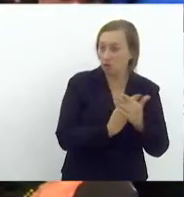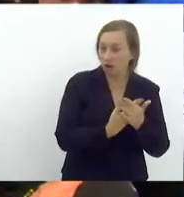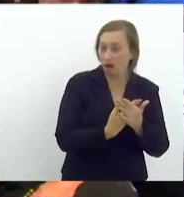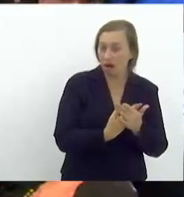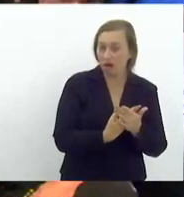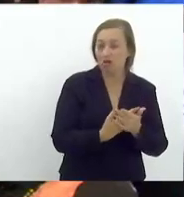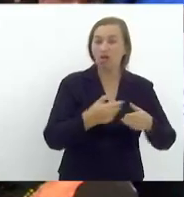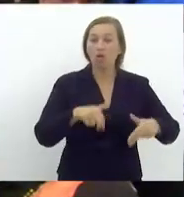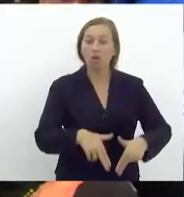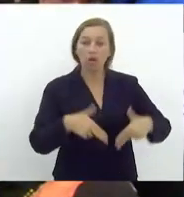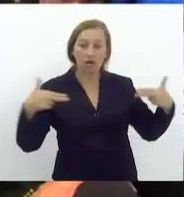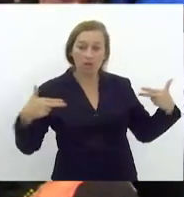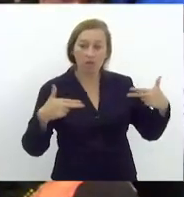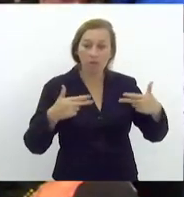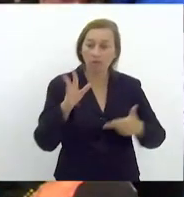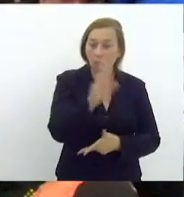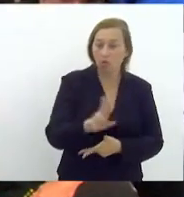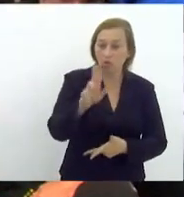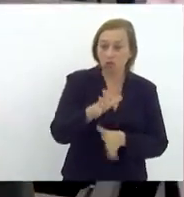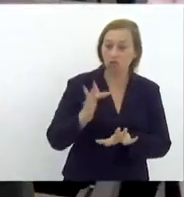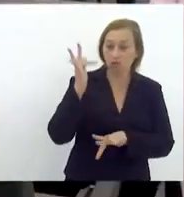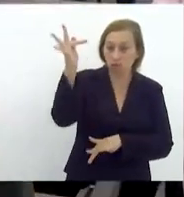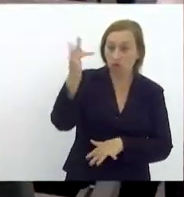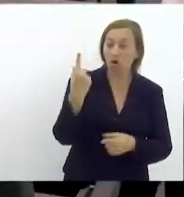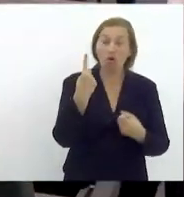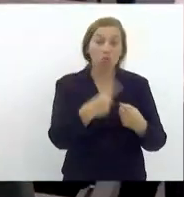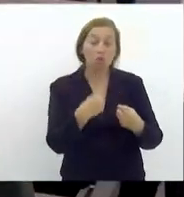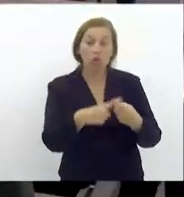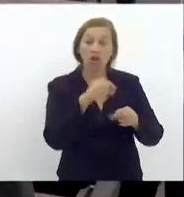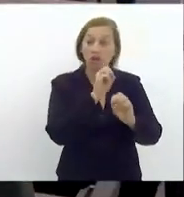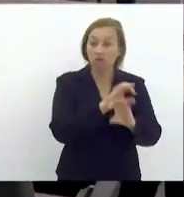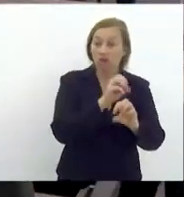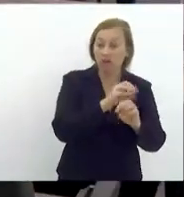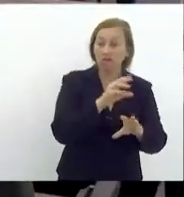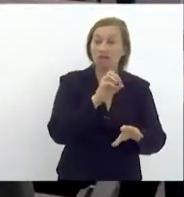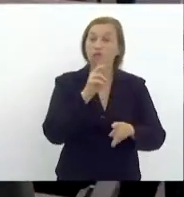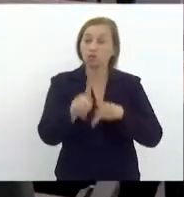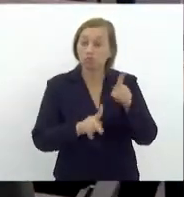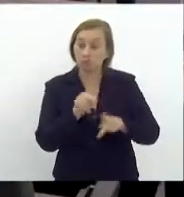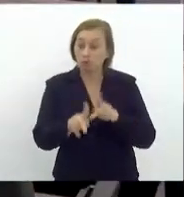escolar o Hip Hop é a ferramenta do Futuro porque a educação popular